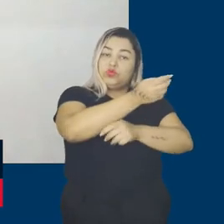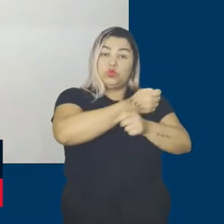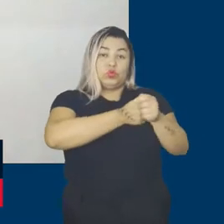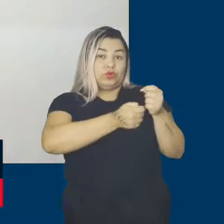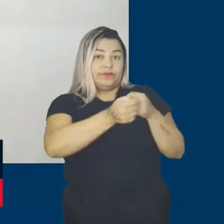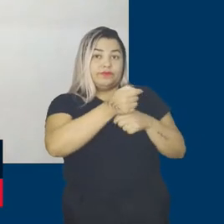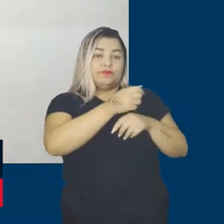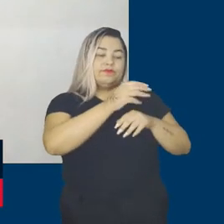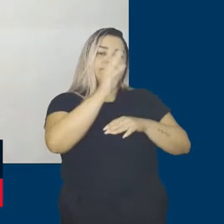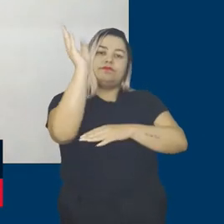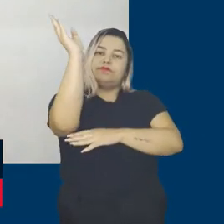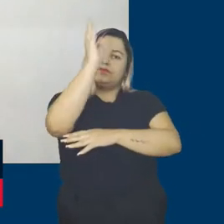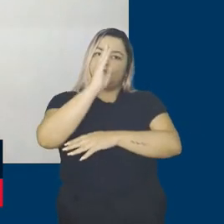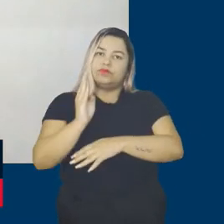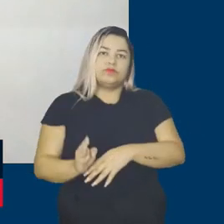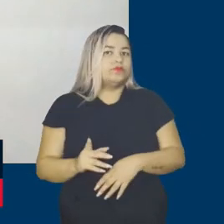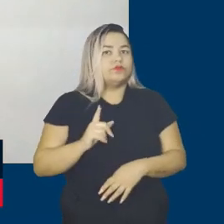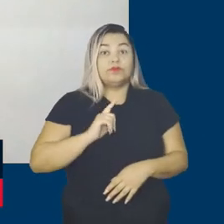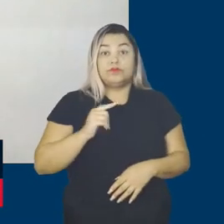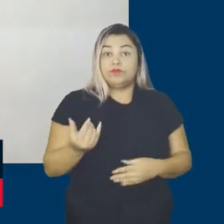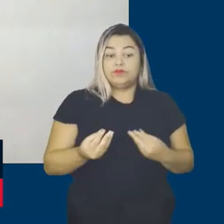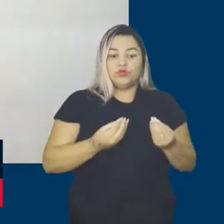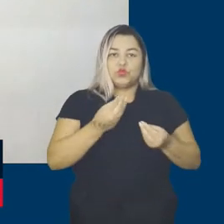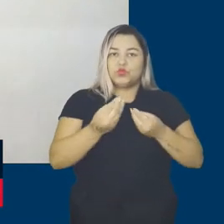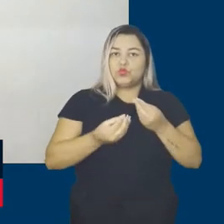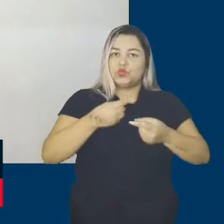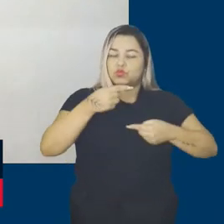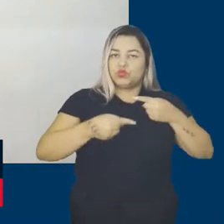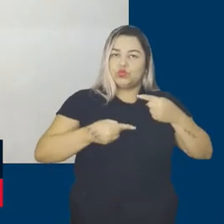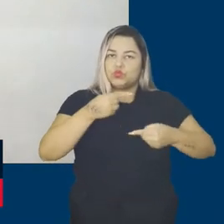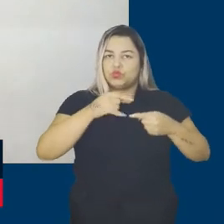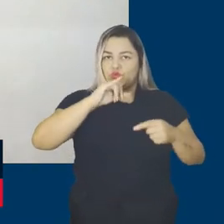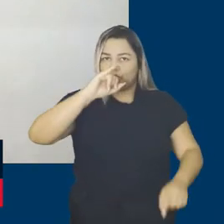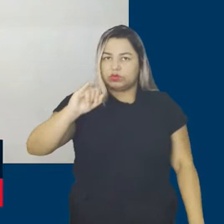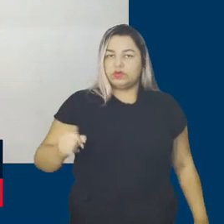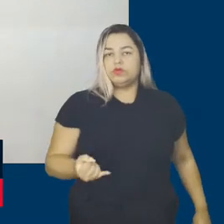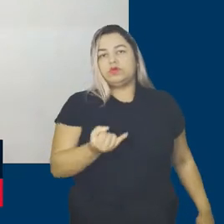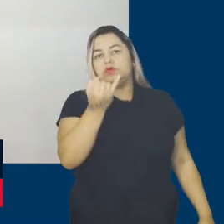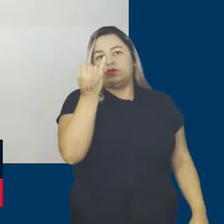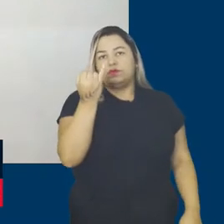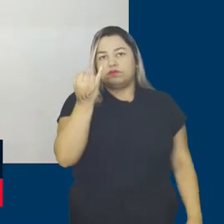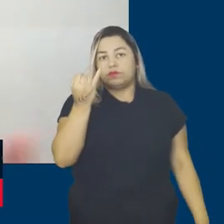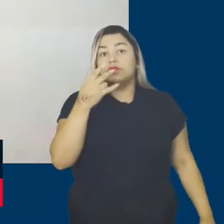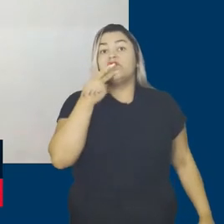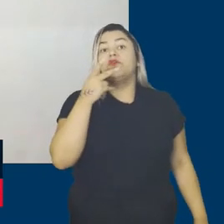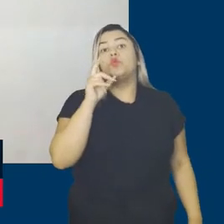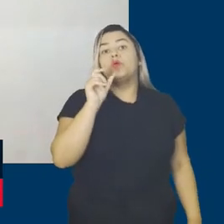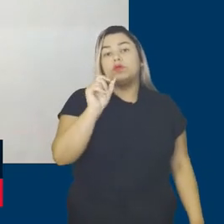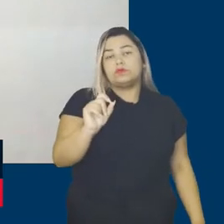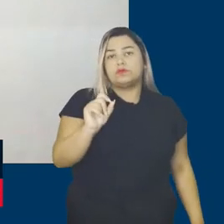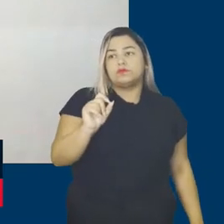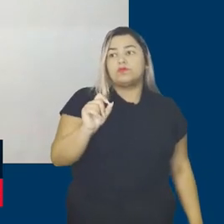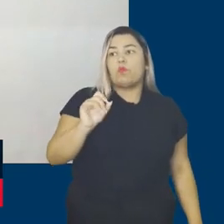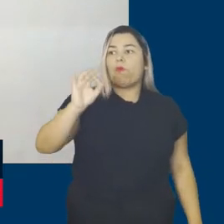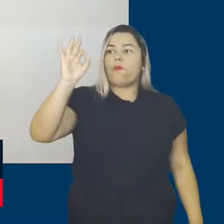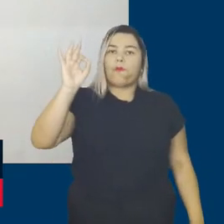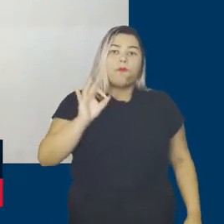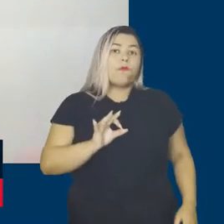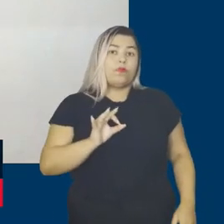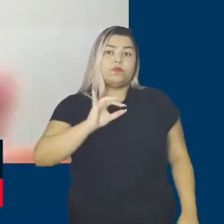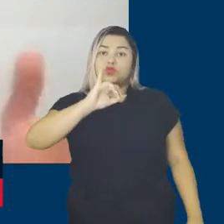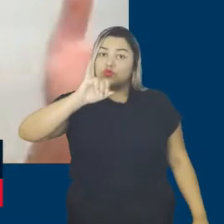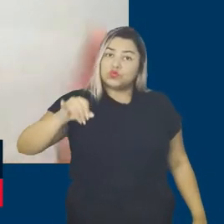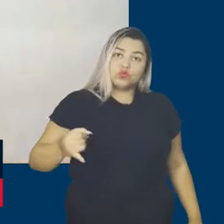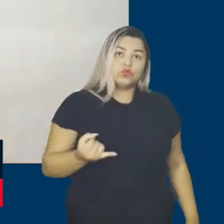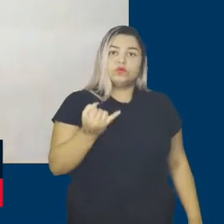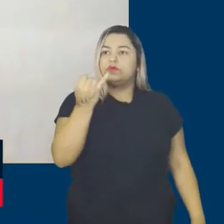E aí não tem como não discutir taxa de juros. Né? O Stiglitz, por exemplo, que é um prêmio Nobel, disse o quê? Que a taxa de juros no Brasil,